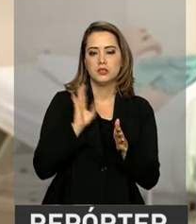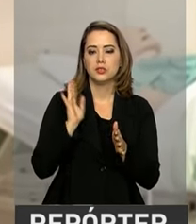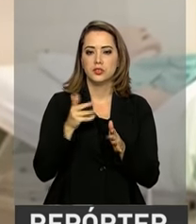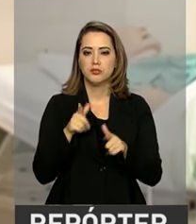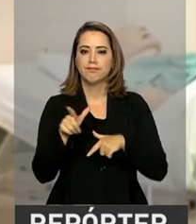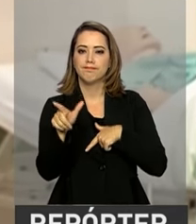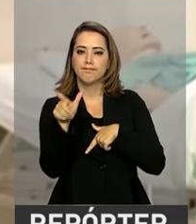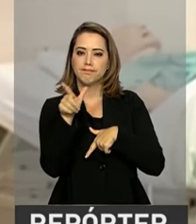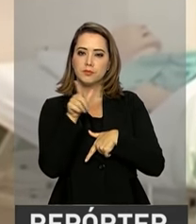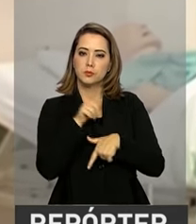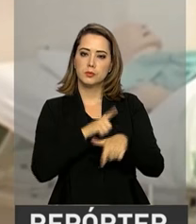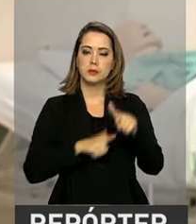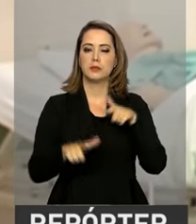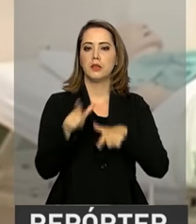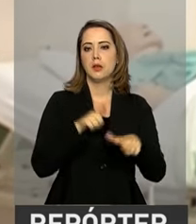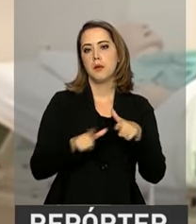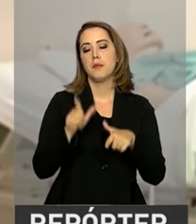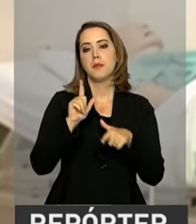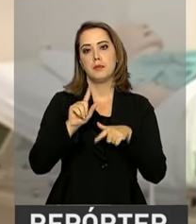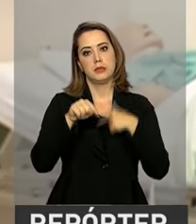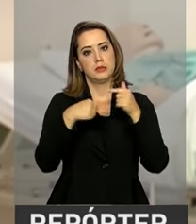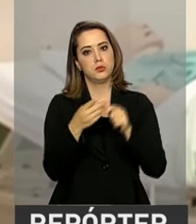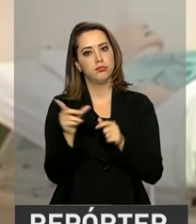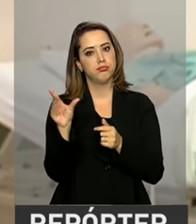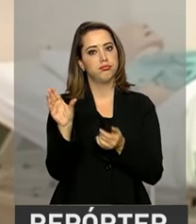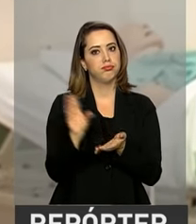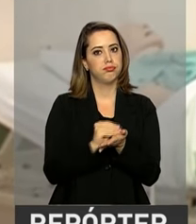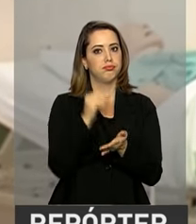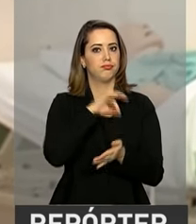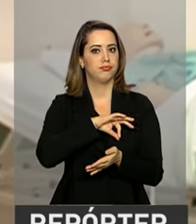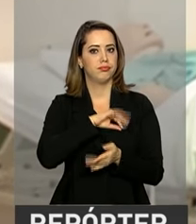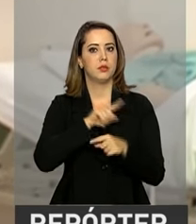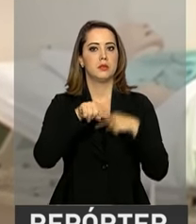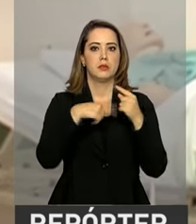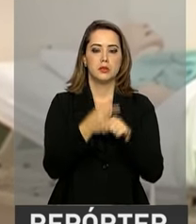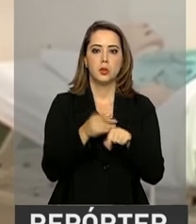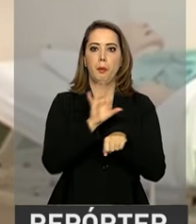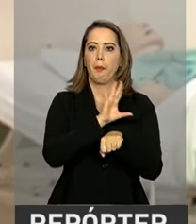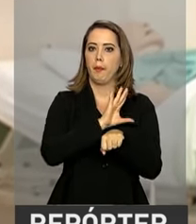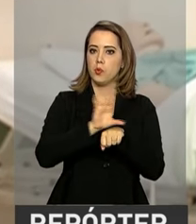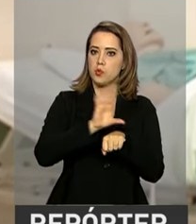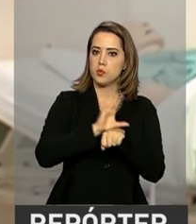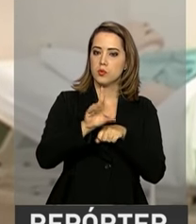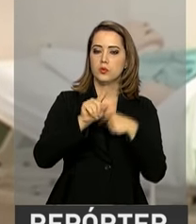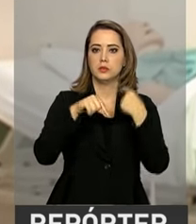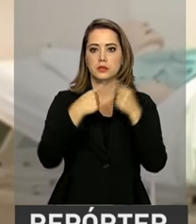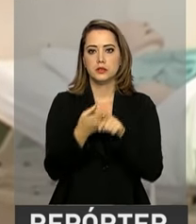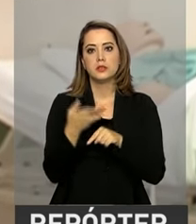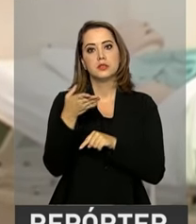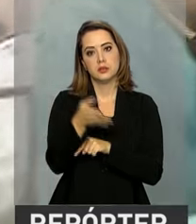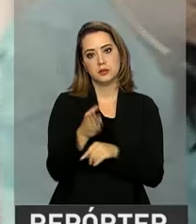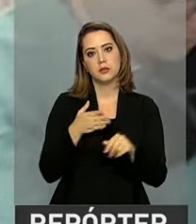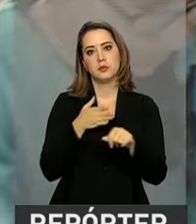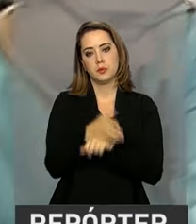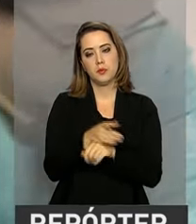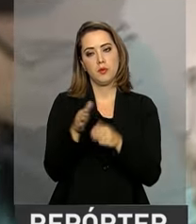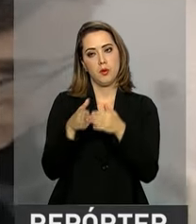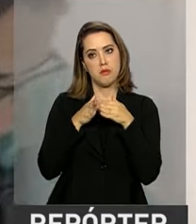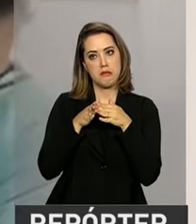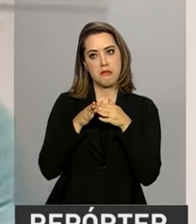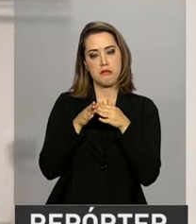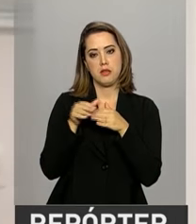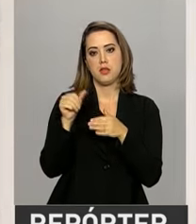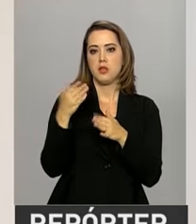eu juntei um pouco de dinheiro fiz cursinho fiz um ano de cursinho larguei tudo passei aqui e pedi o Fi e é